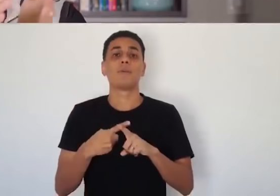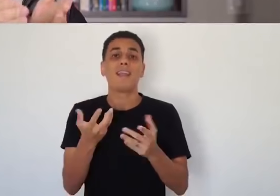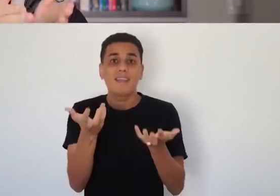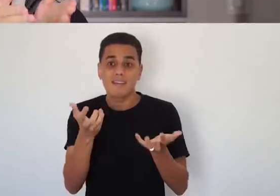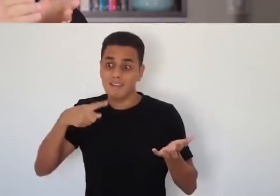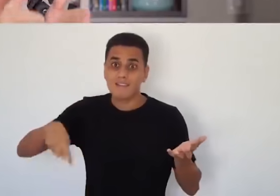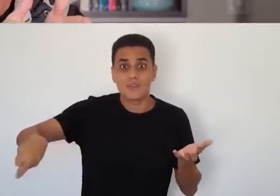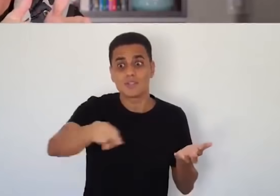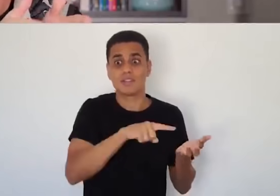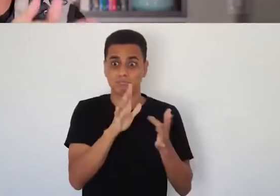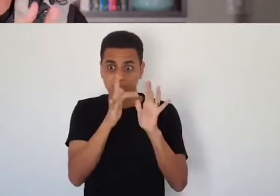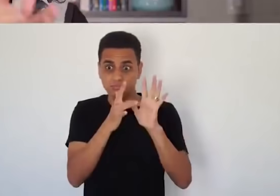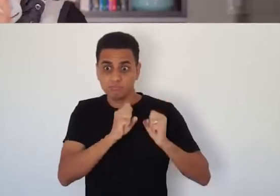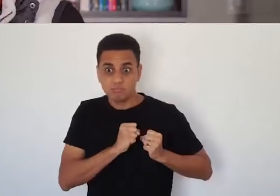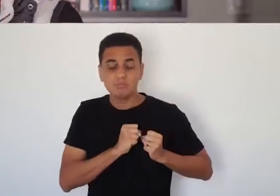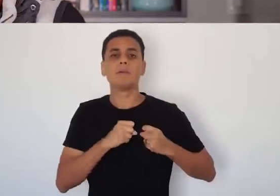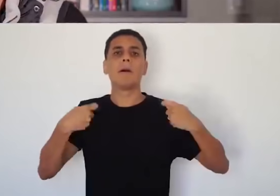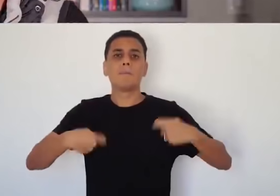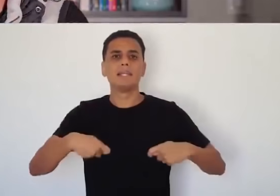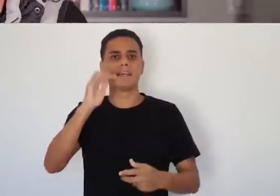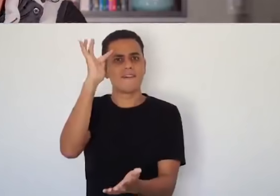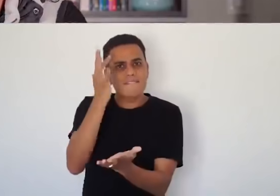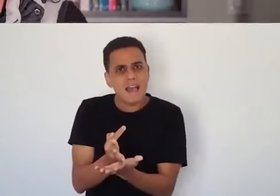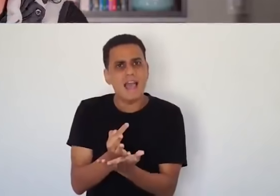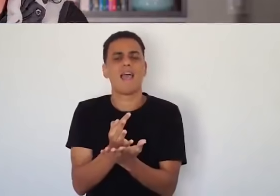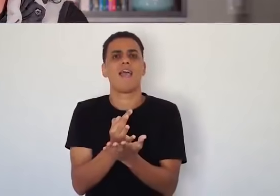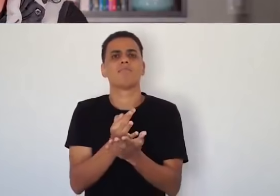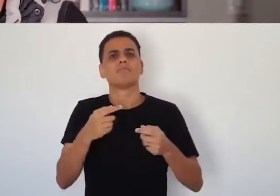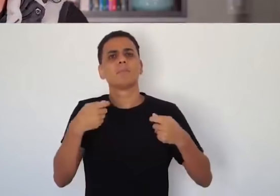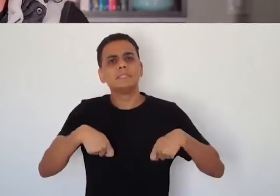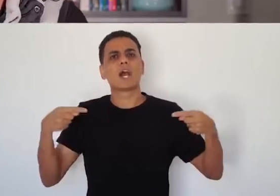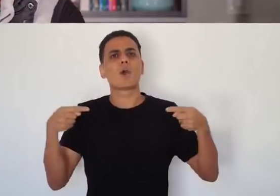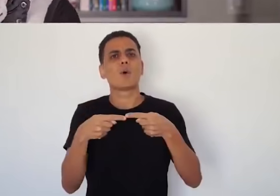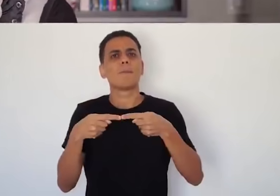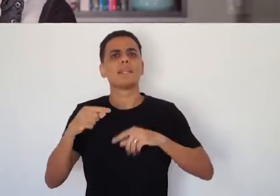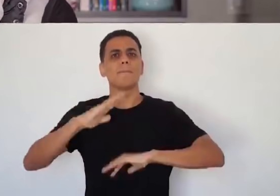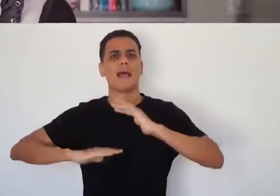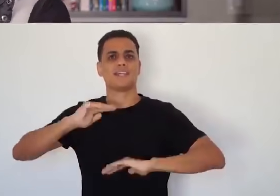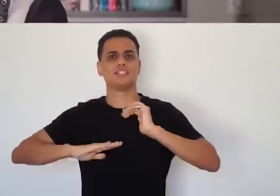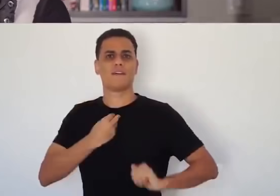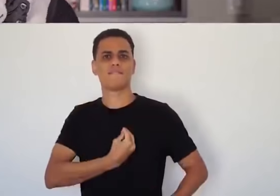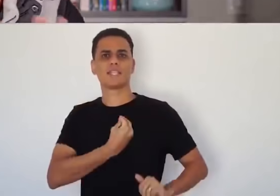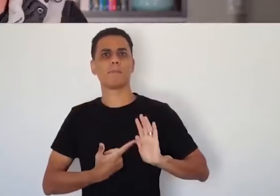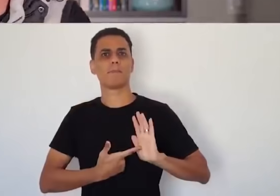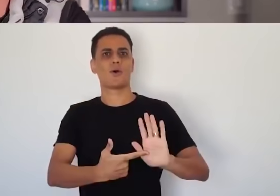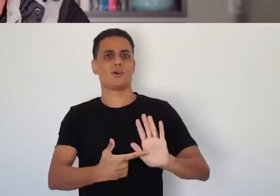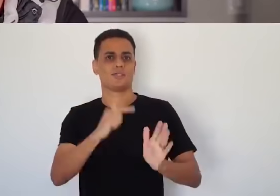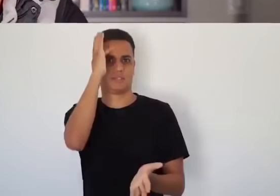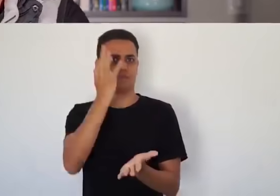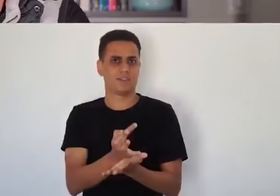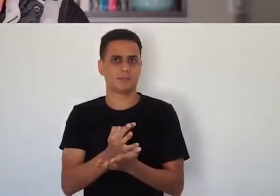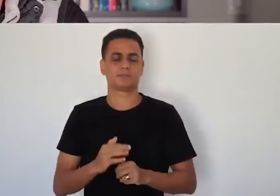pudessem viver uma fé que fosse coerente com a sua prática, uma prática que expressasse a sua